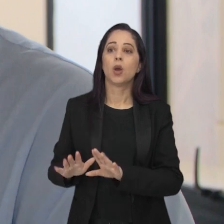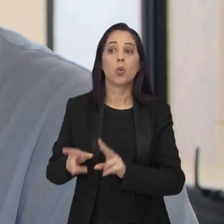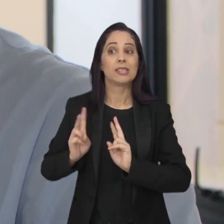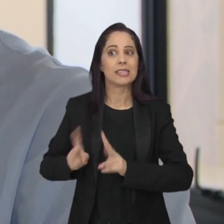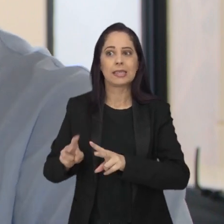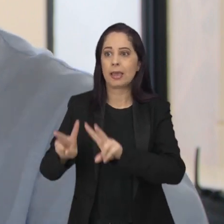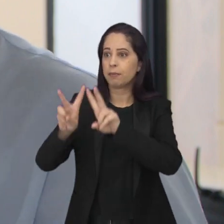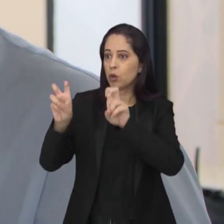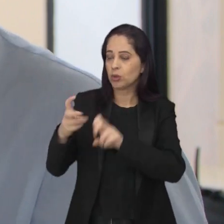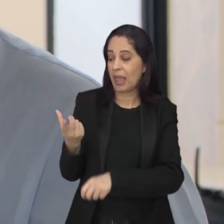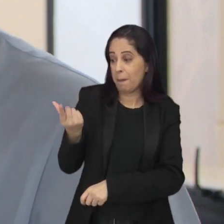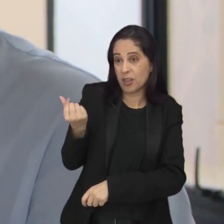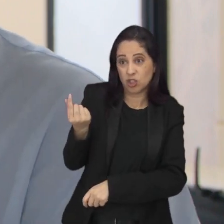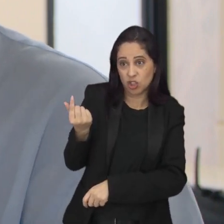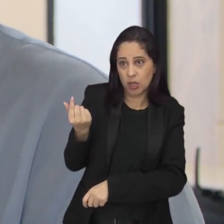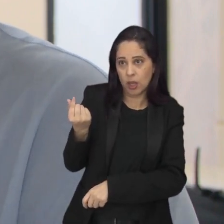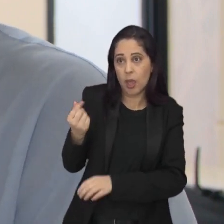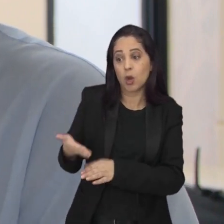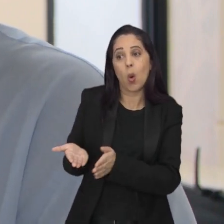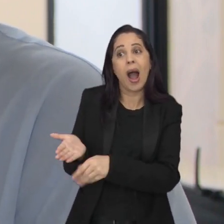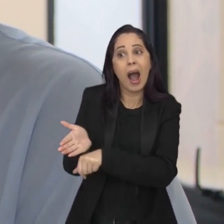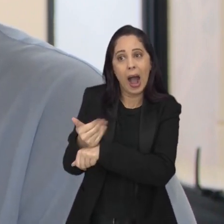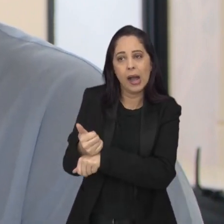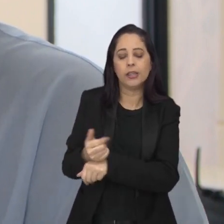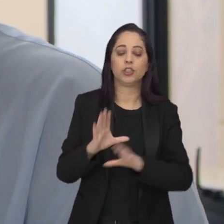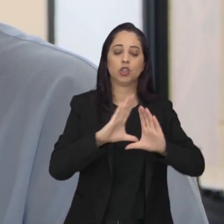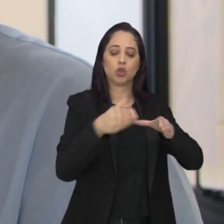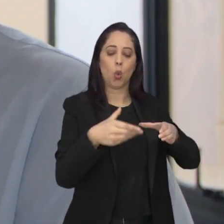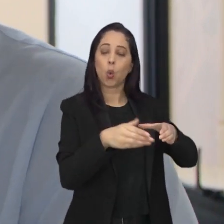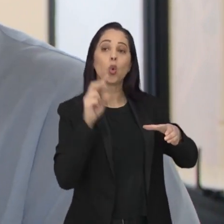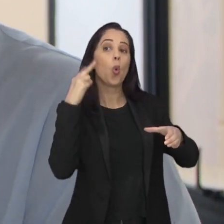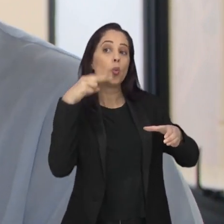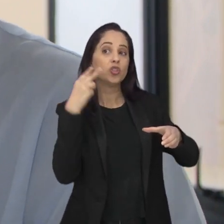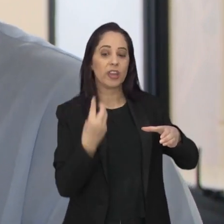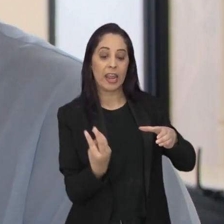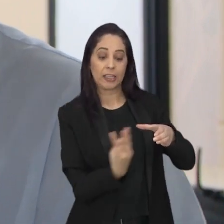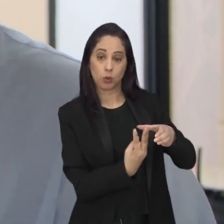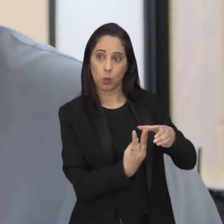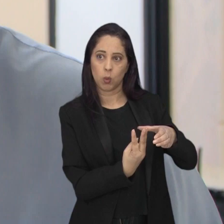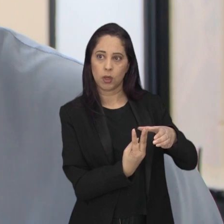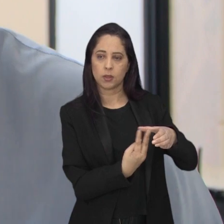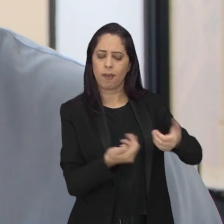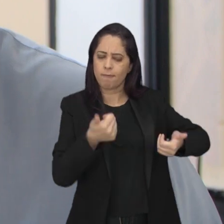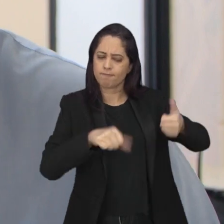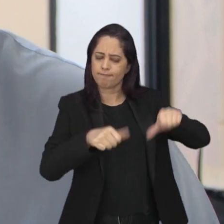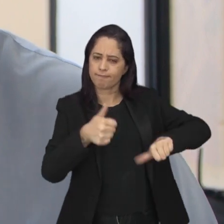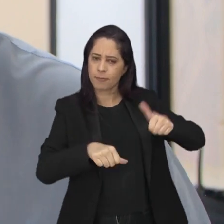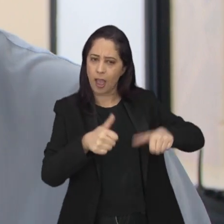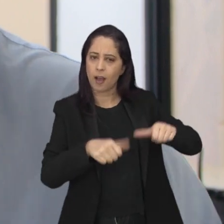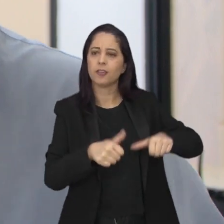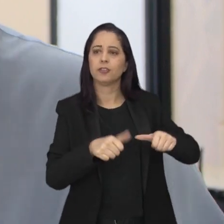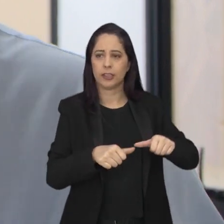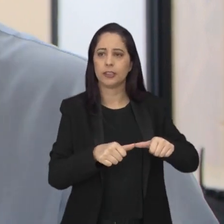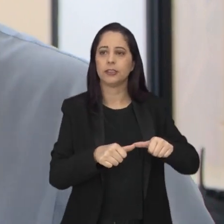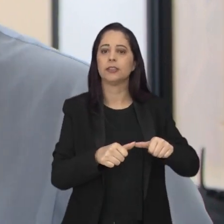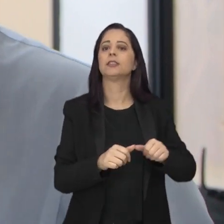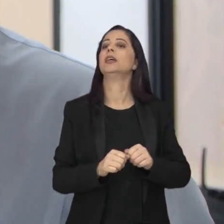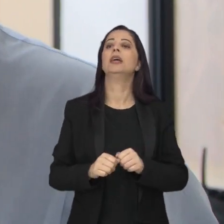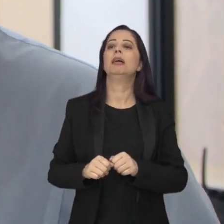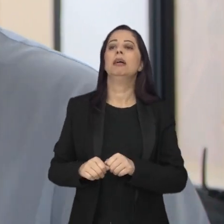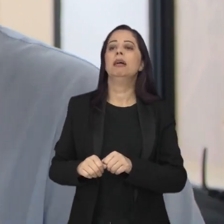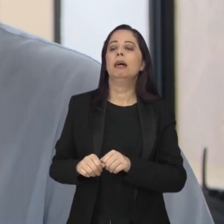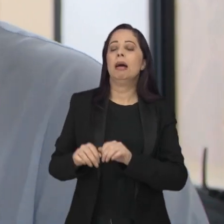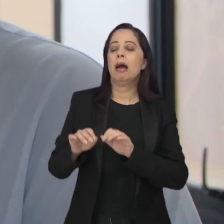que tange ao orçamento do município passa por essa comissão importante dessa casa, só não mais importante que a de justiça, que todos os projetos passam